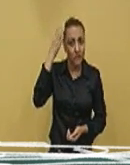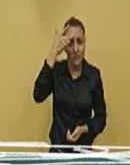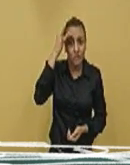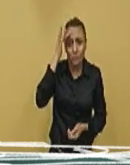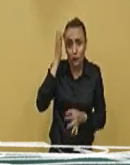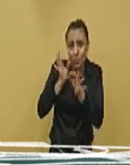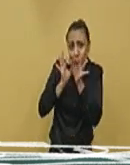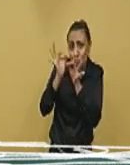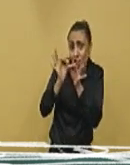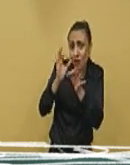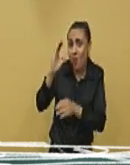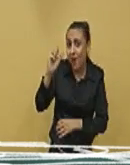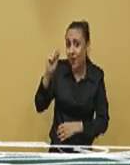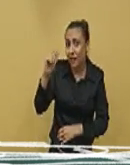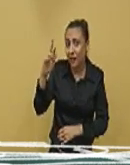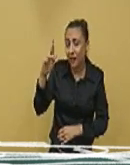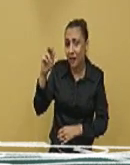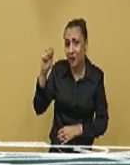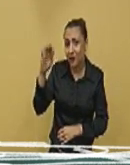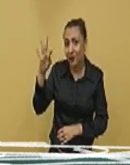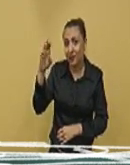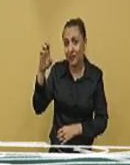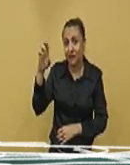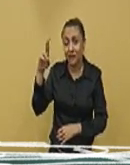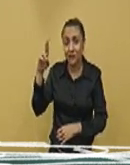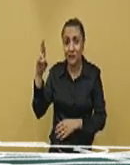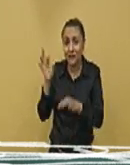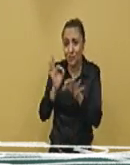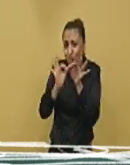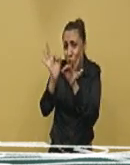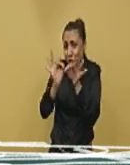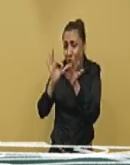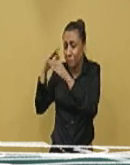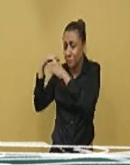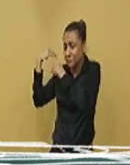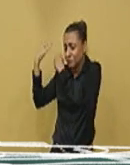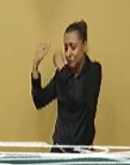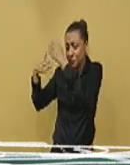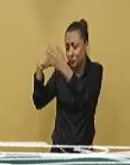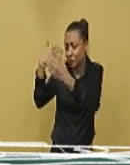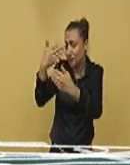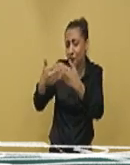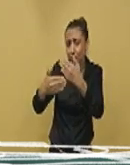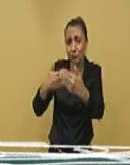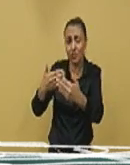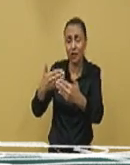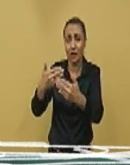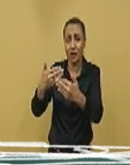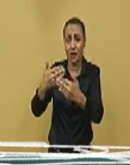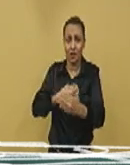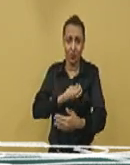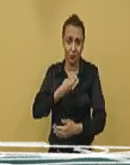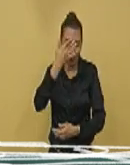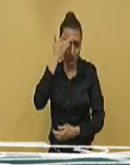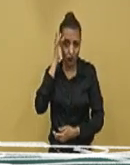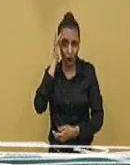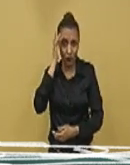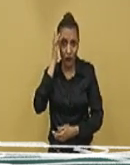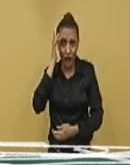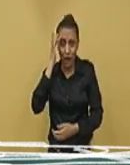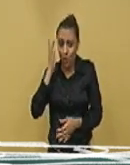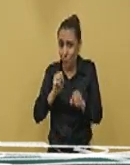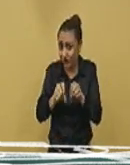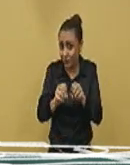vida das pessoas, né? O caráter não é uma coisa que eu vou ensinar em sala de aula. O caráter, ele é